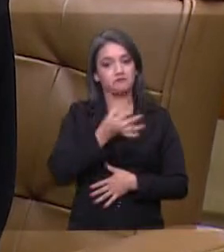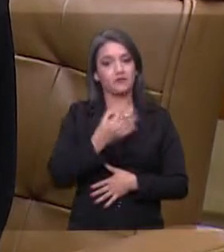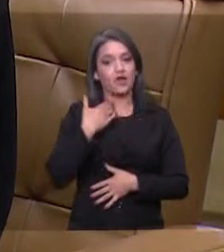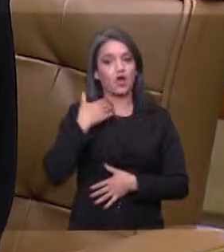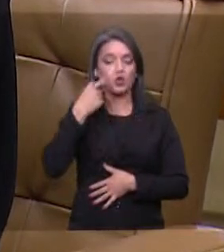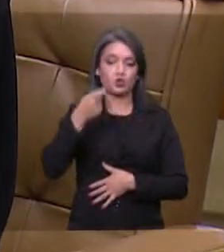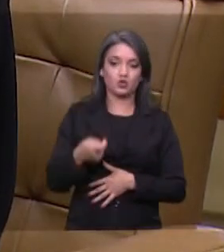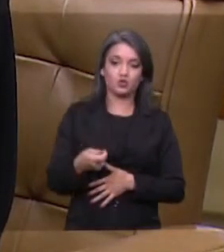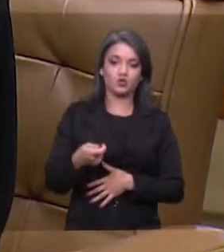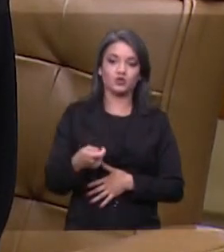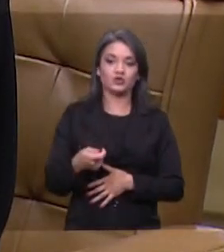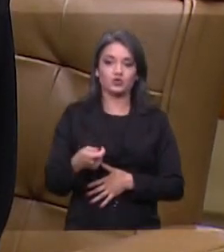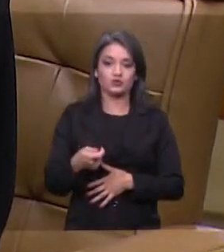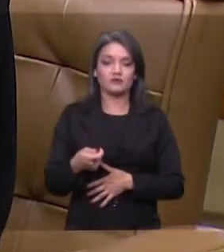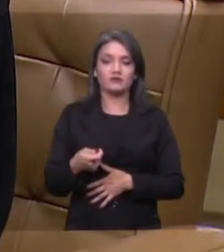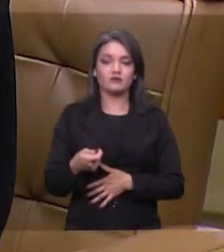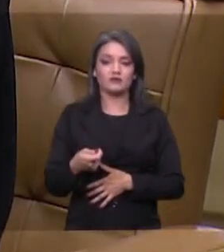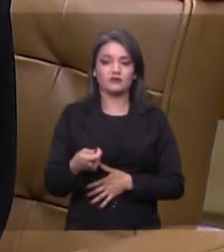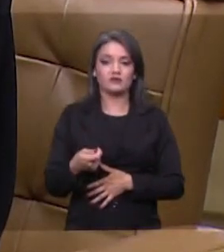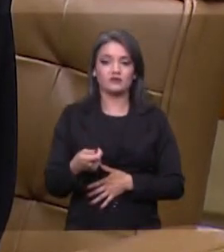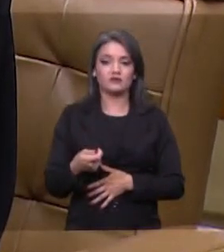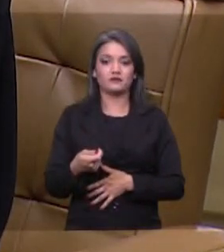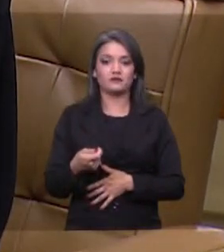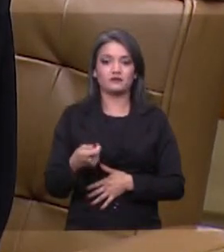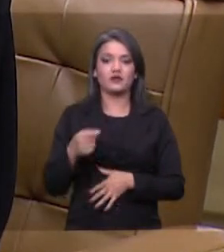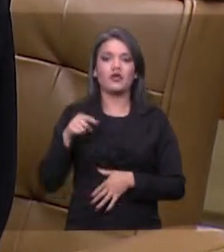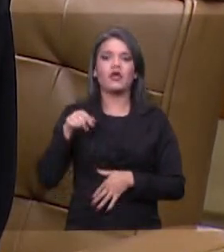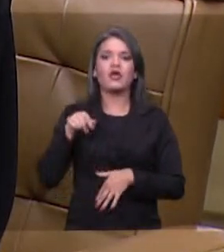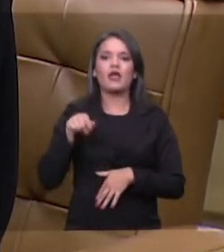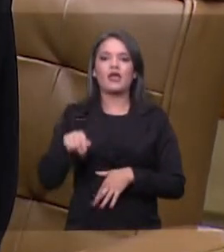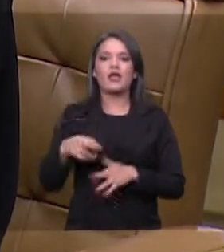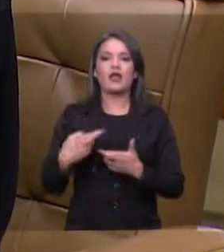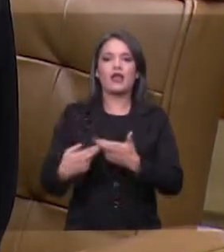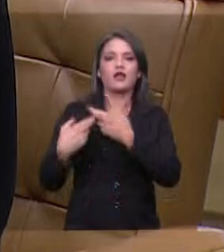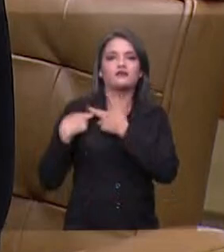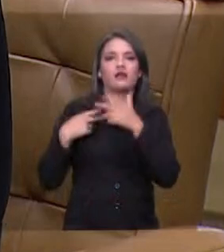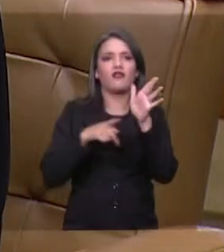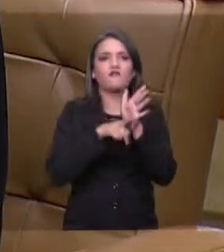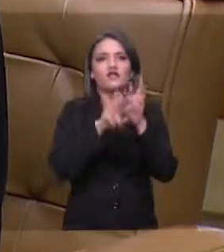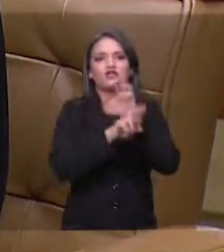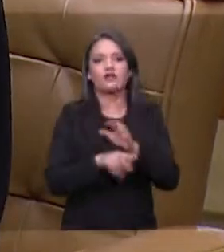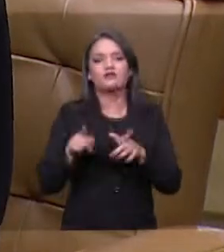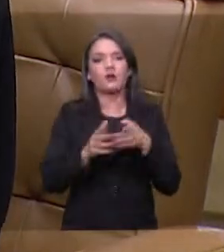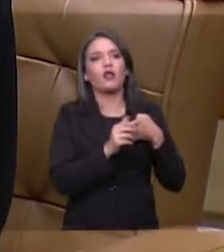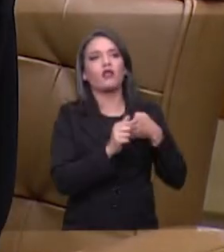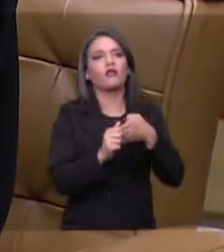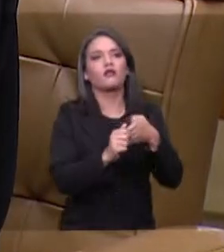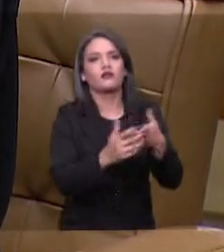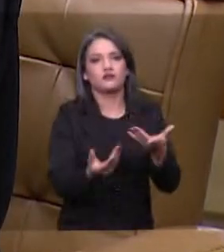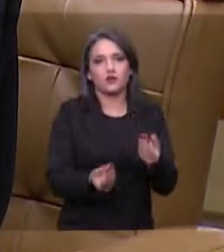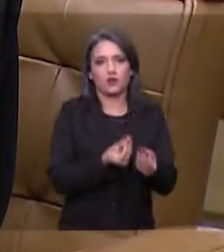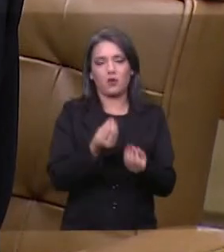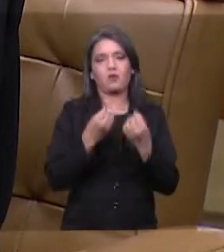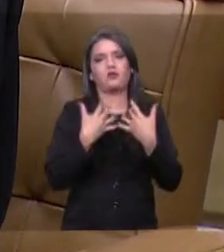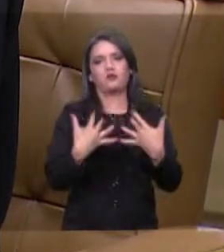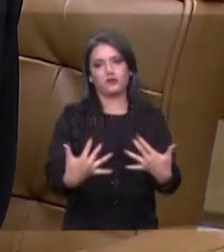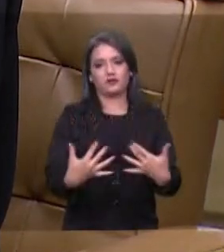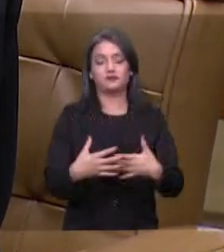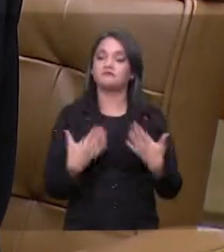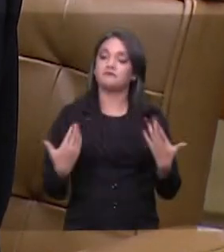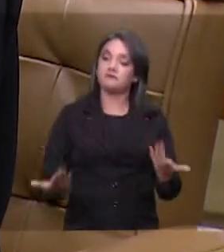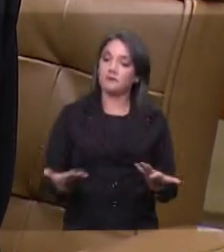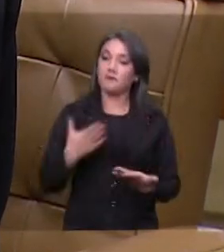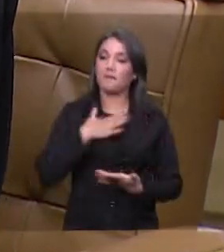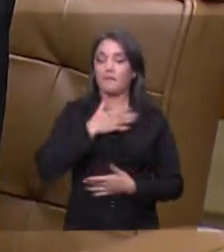juiz muitas vezes conduzindo a investigação ou a instrução da audiência. Então, na minha